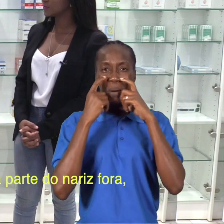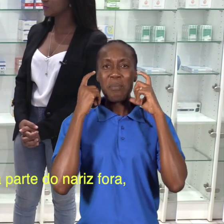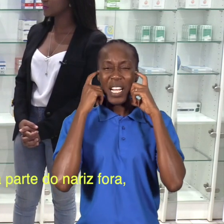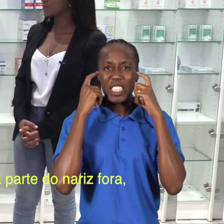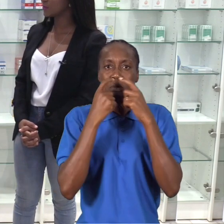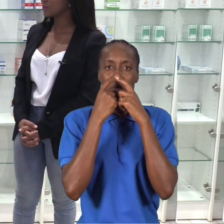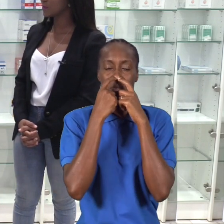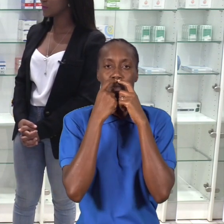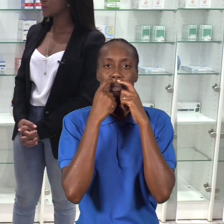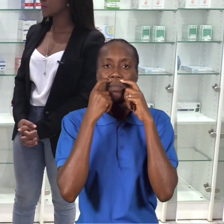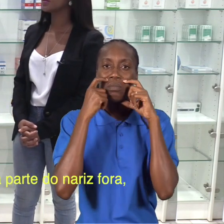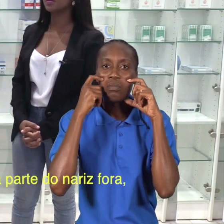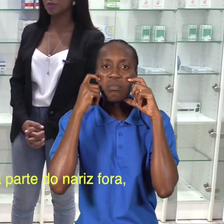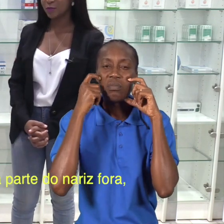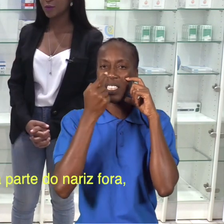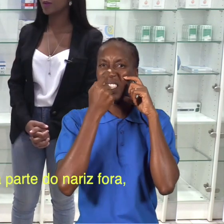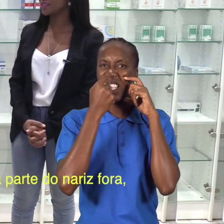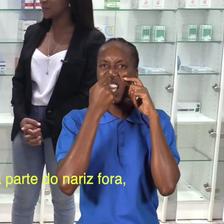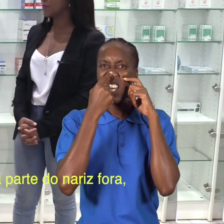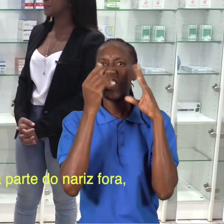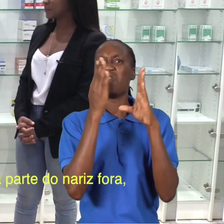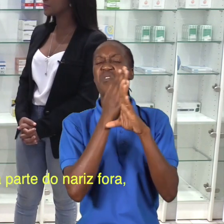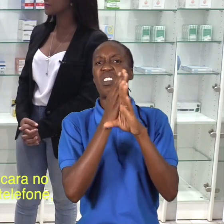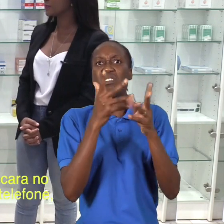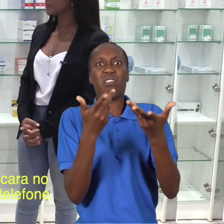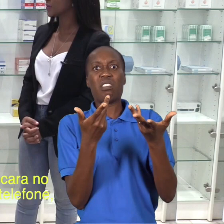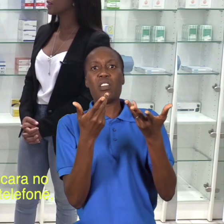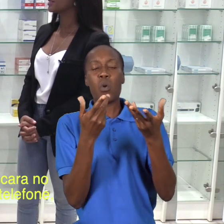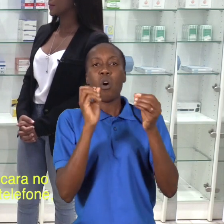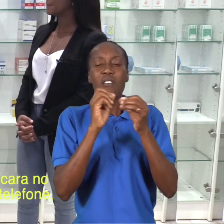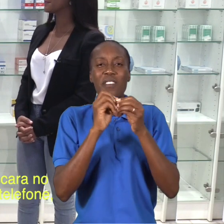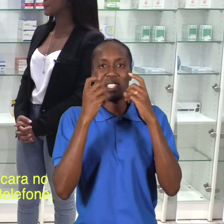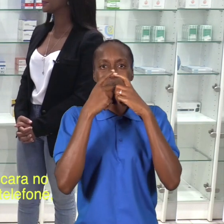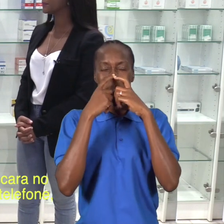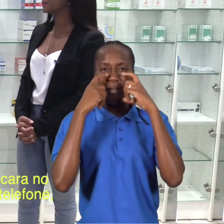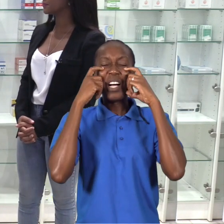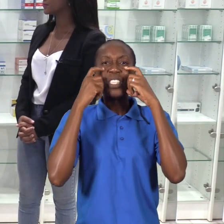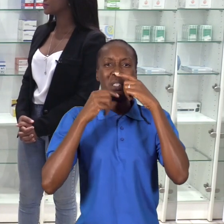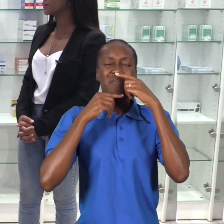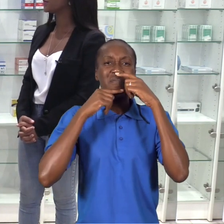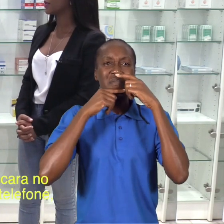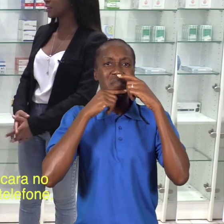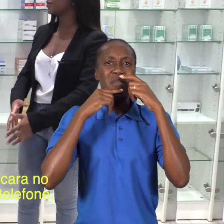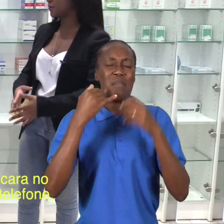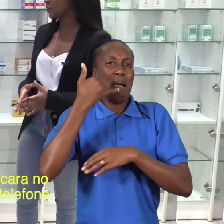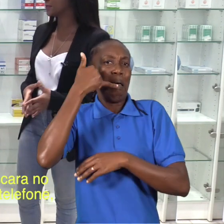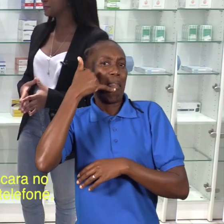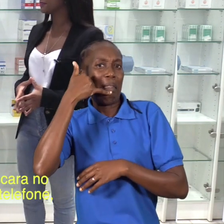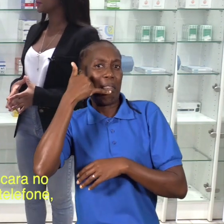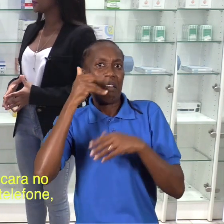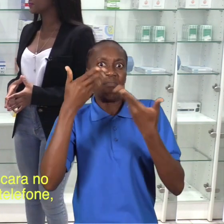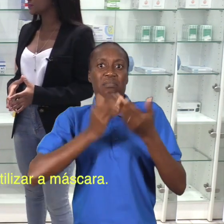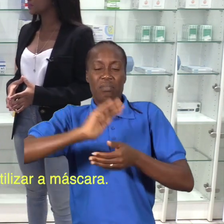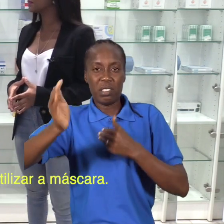deixam, por exemplo, a parte do nariz de fora, ou levamos a máscara e pusemos ao queixo para poder atender o